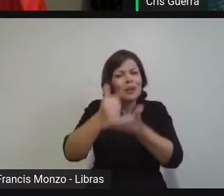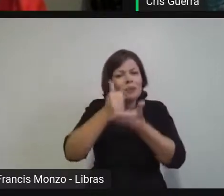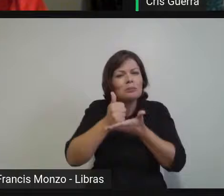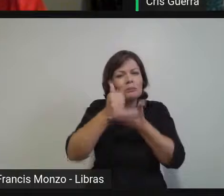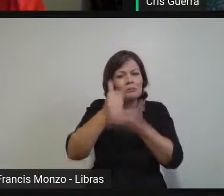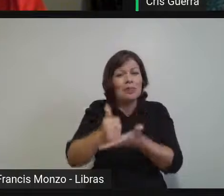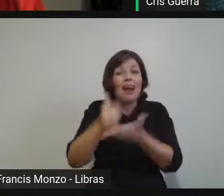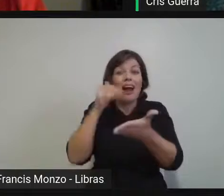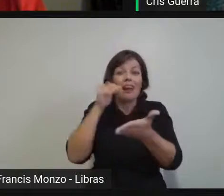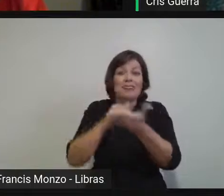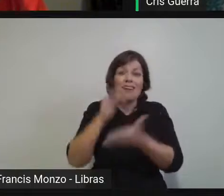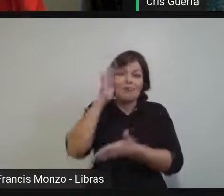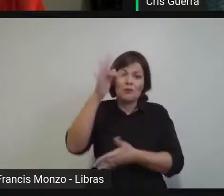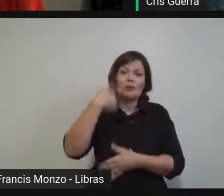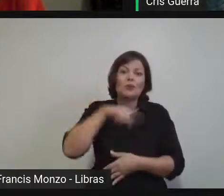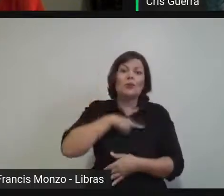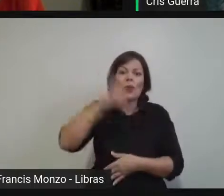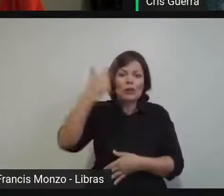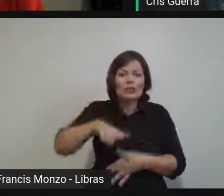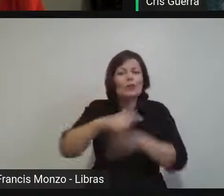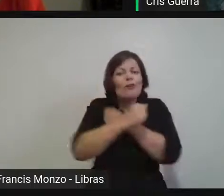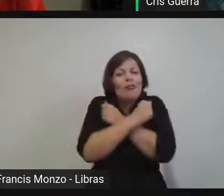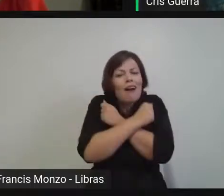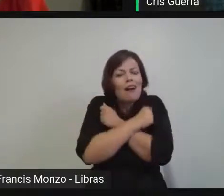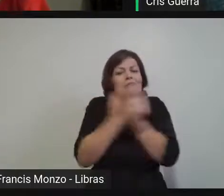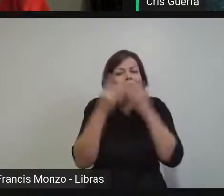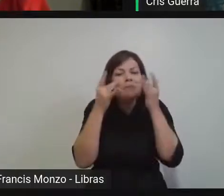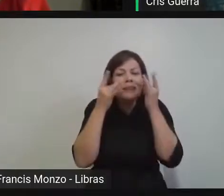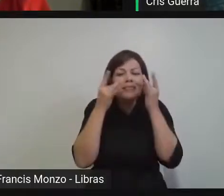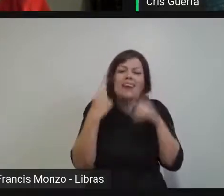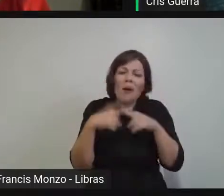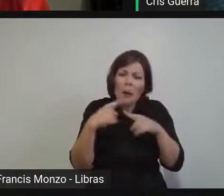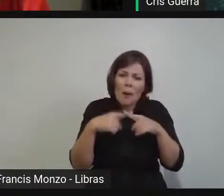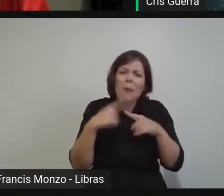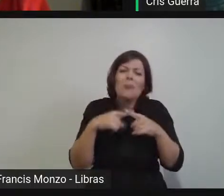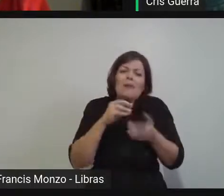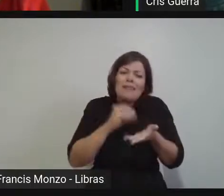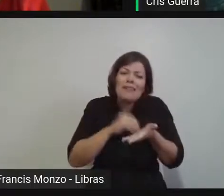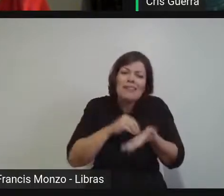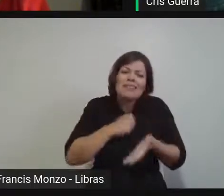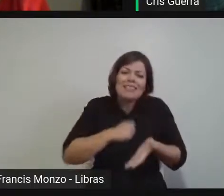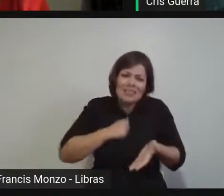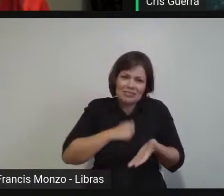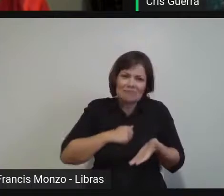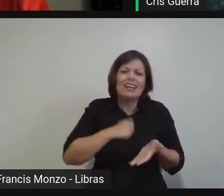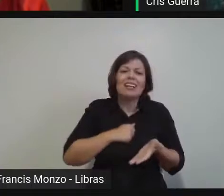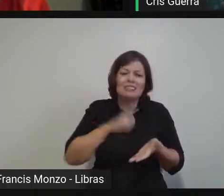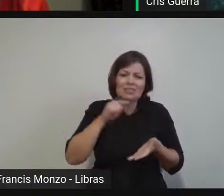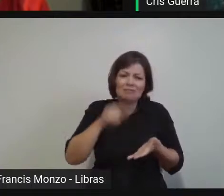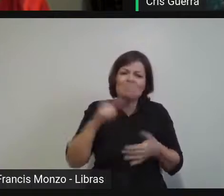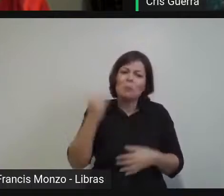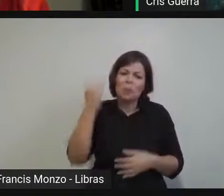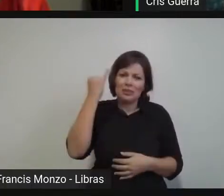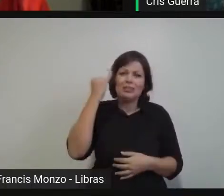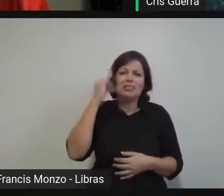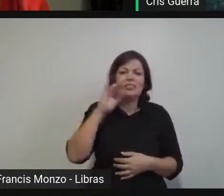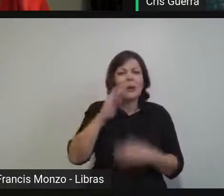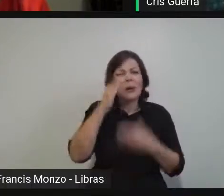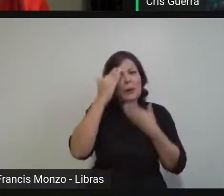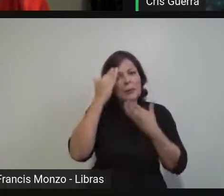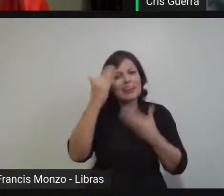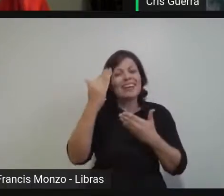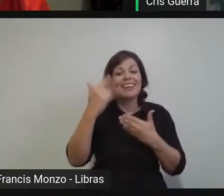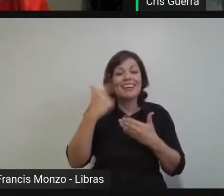fazendo falta, mas o nosso abraço em nós mesmos faz muita diferença. Muito obrigada, gente. Obrigada. E convido vocês